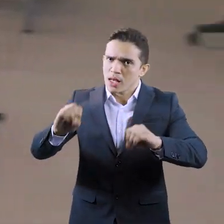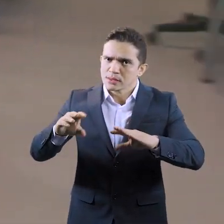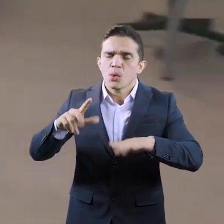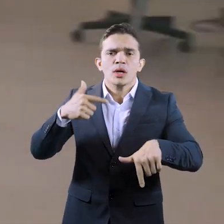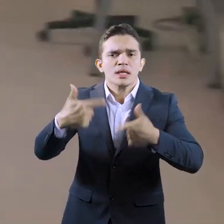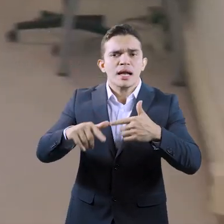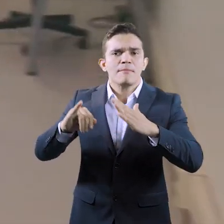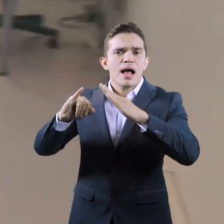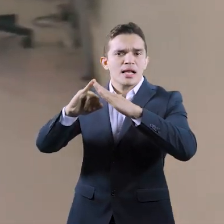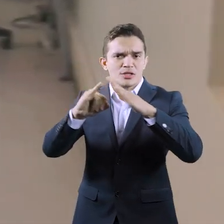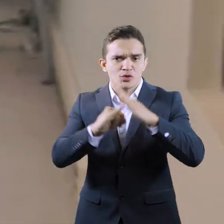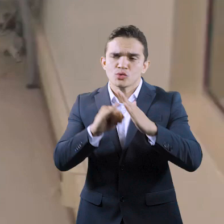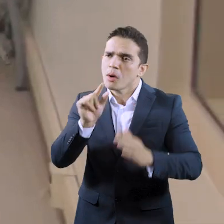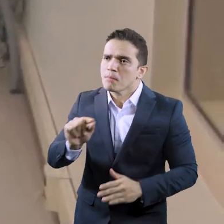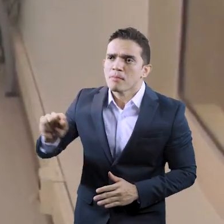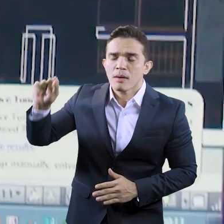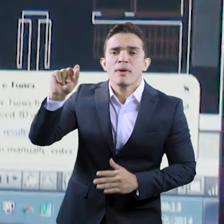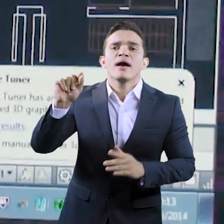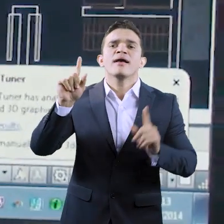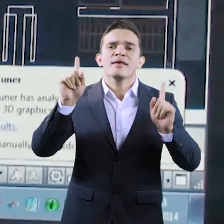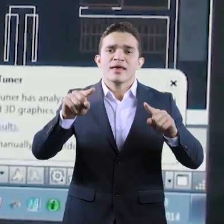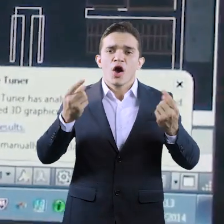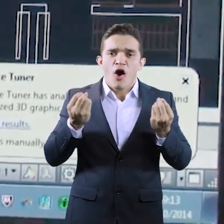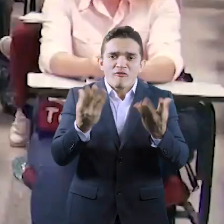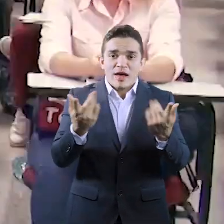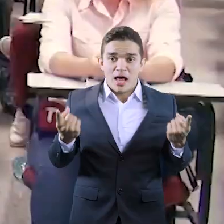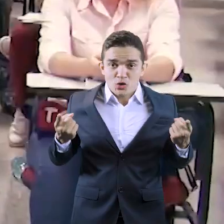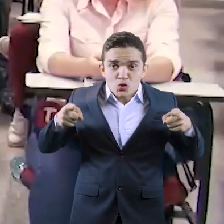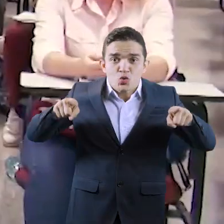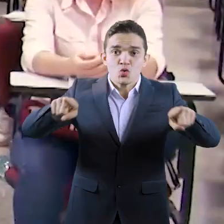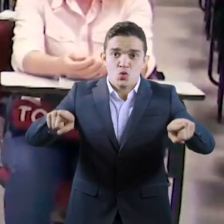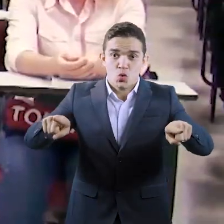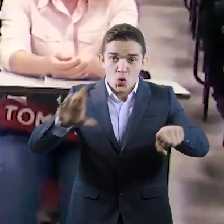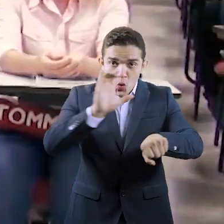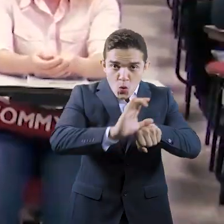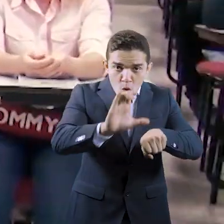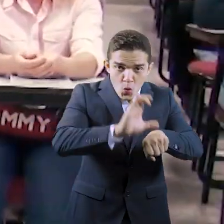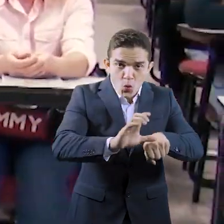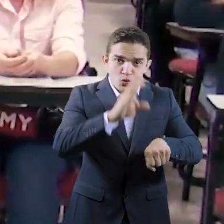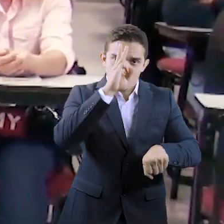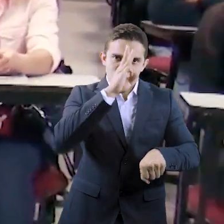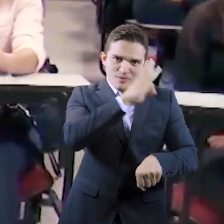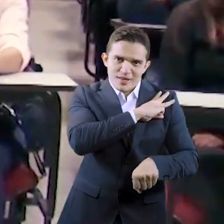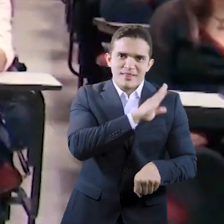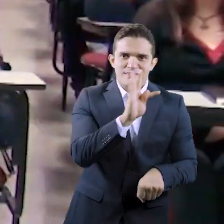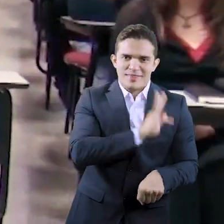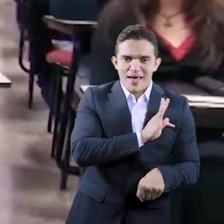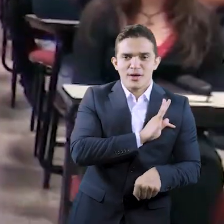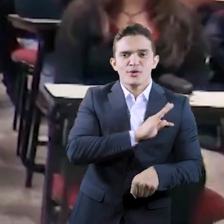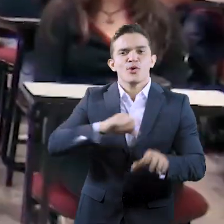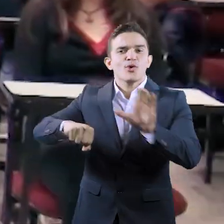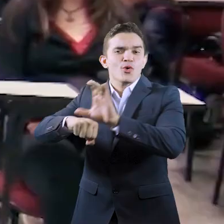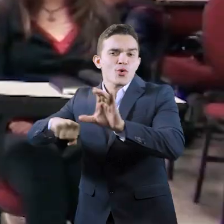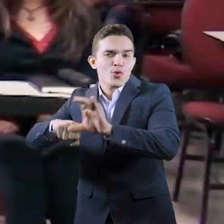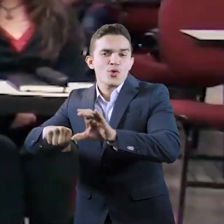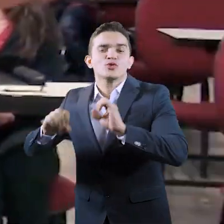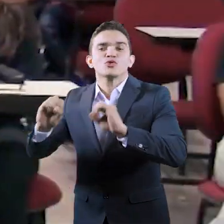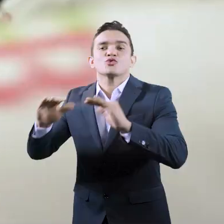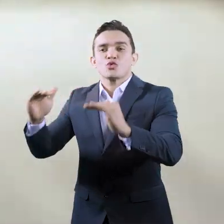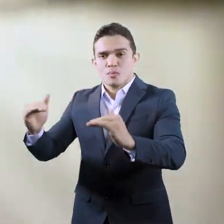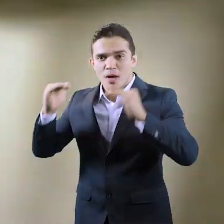brasileiras que ofereçam concomitantemente cursos técnicos de nível médio e cursos superiores de